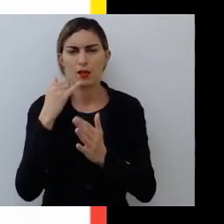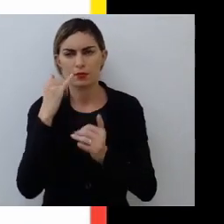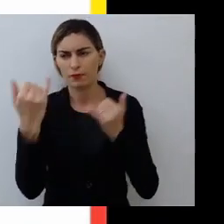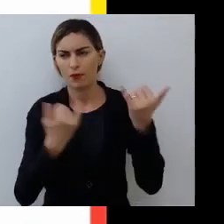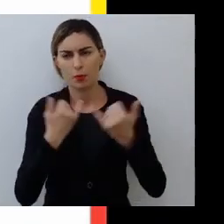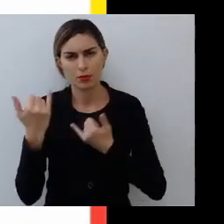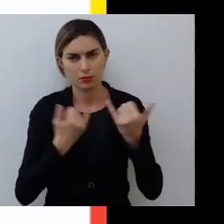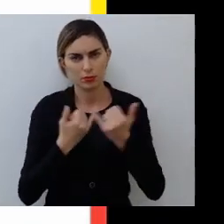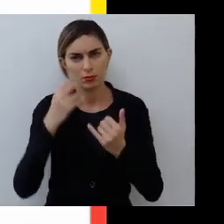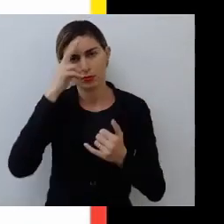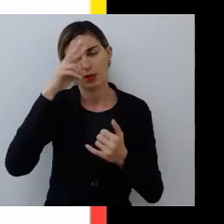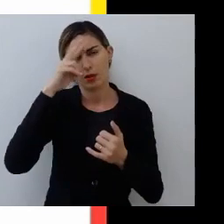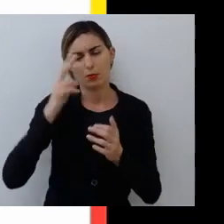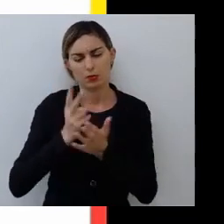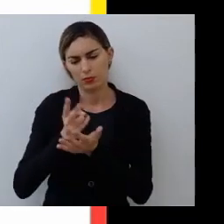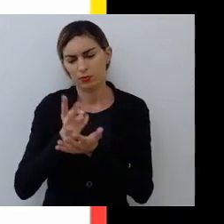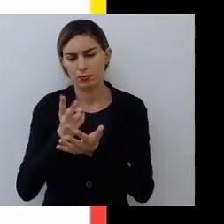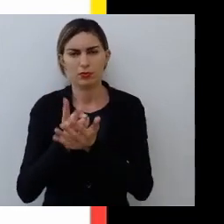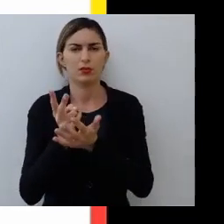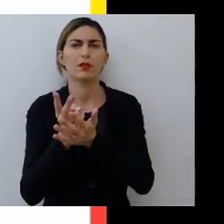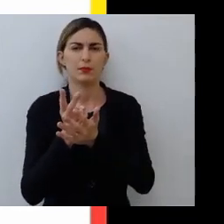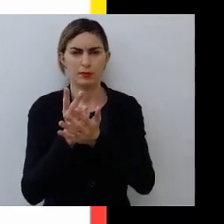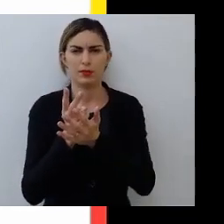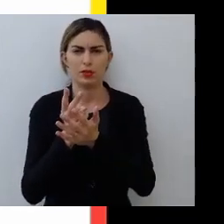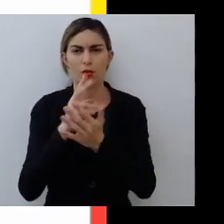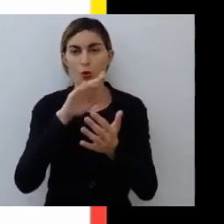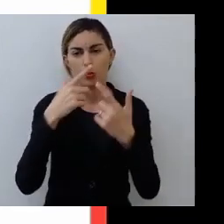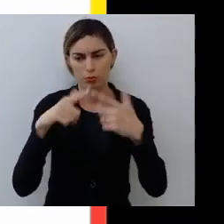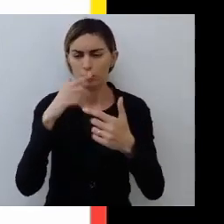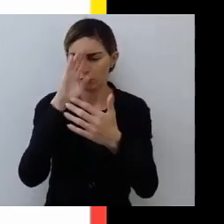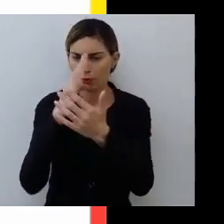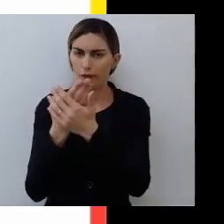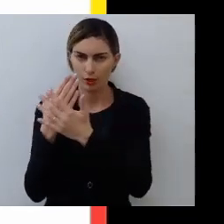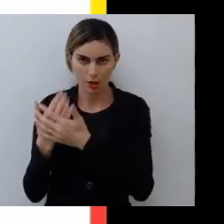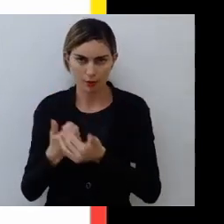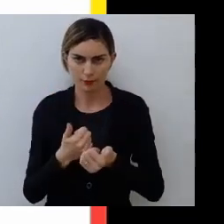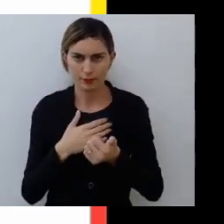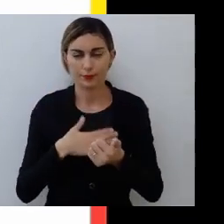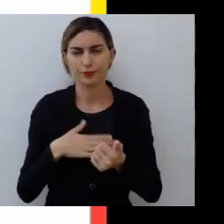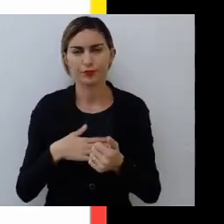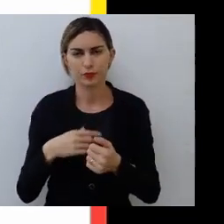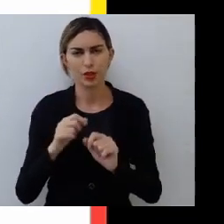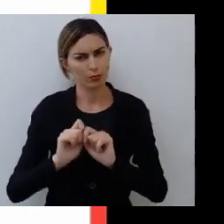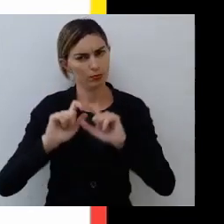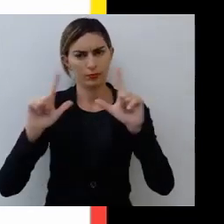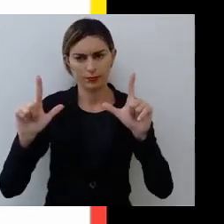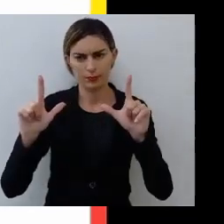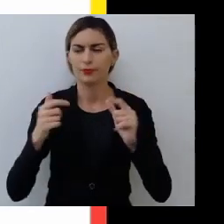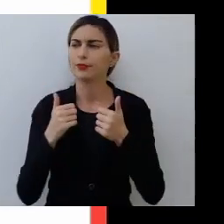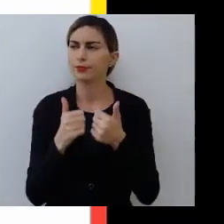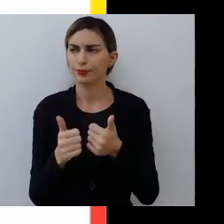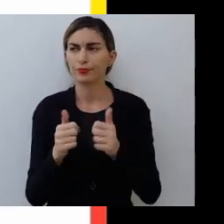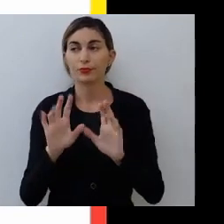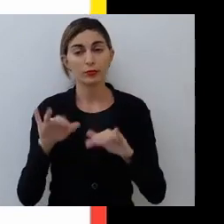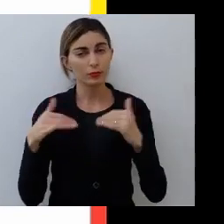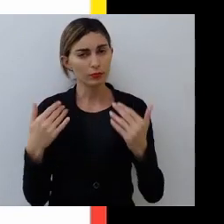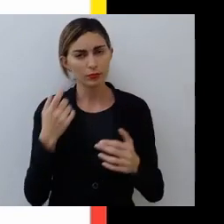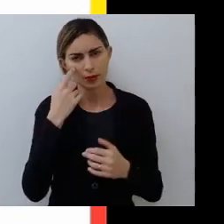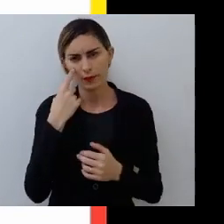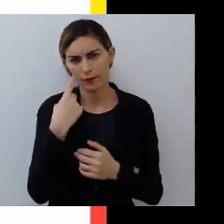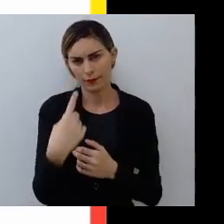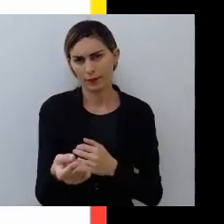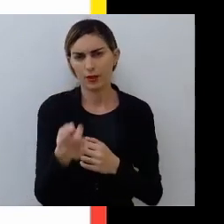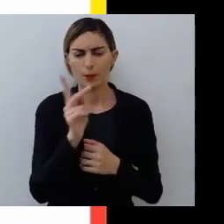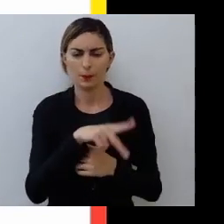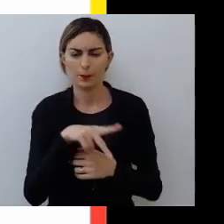informações. Lembrando que sempre em meios confiáveis. Tranquilo? Tá no slide? Tá? Então, ó, olha o que